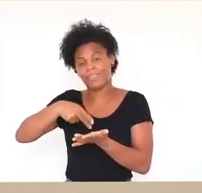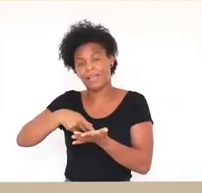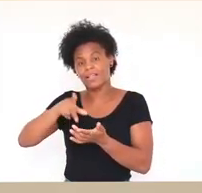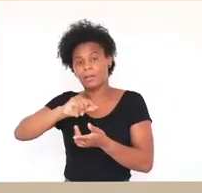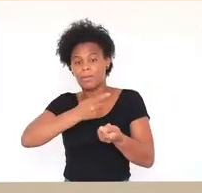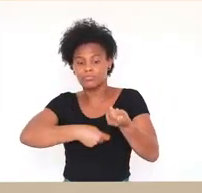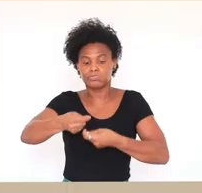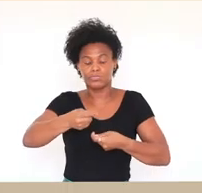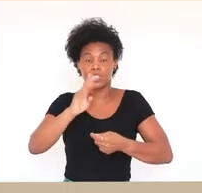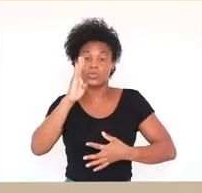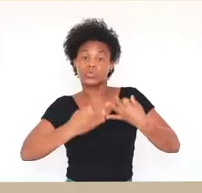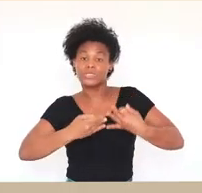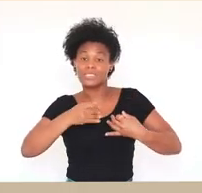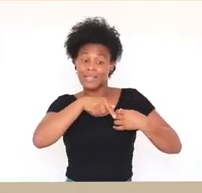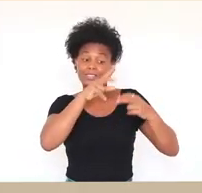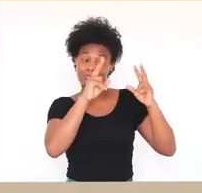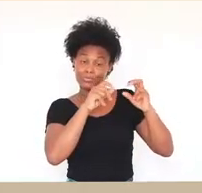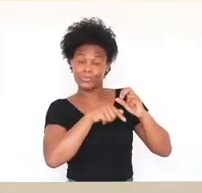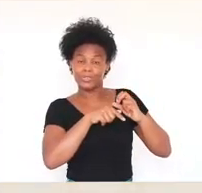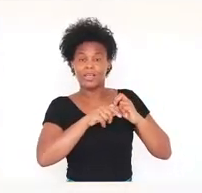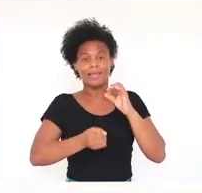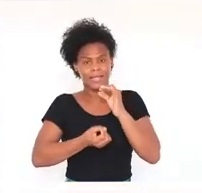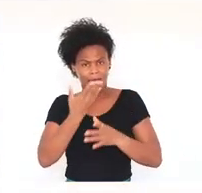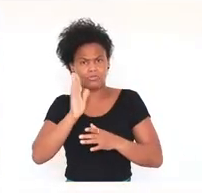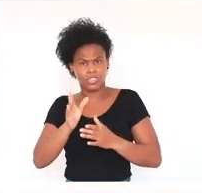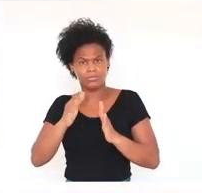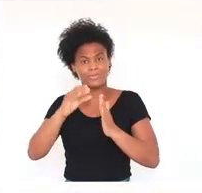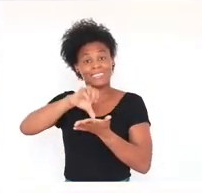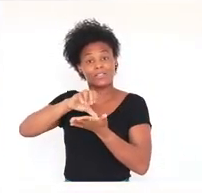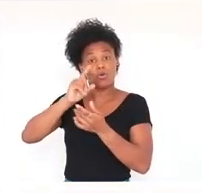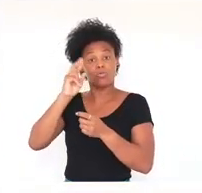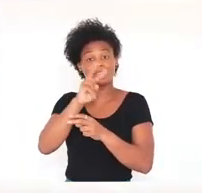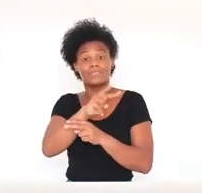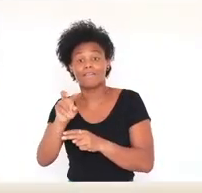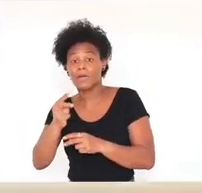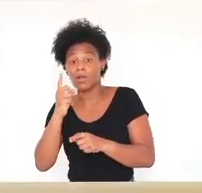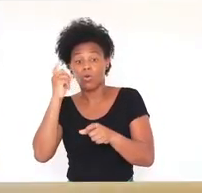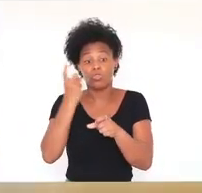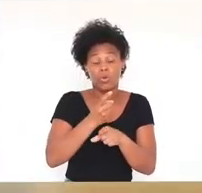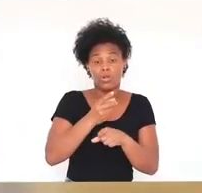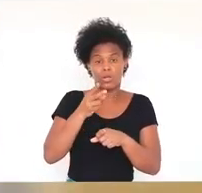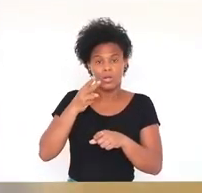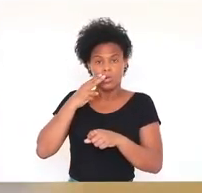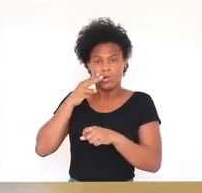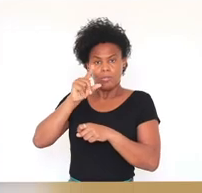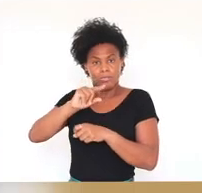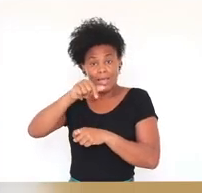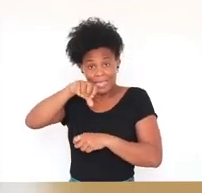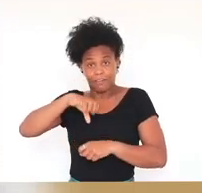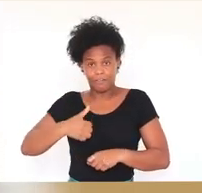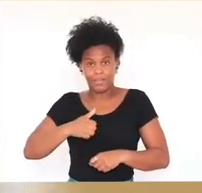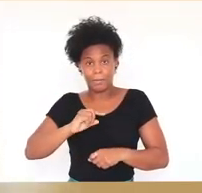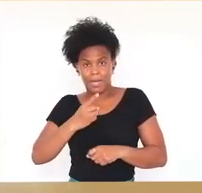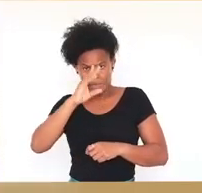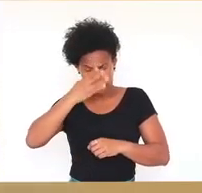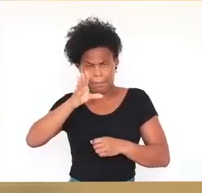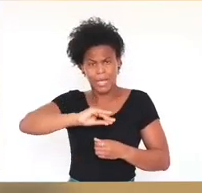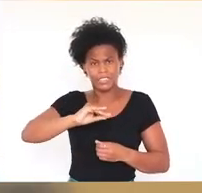técnica, comercial e jurídica neste domínio, foi criado o Observatório para o Controlo de Tabaco de Cabo Verde.